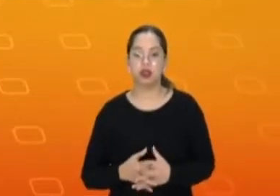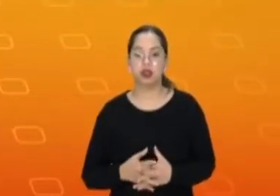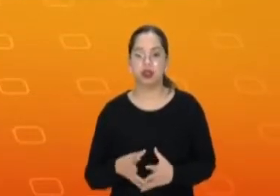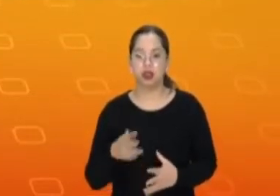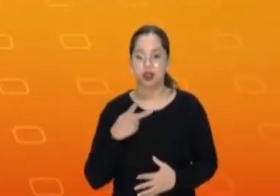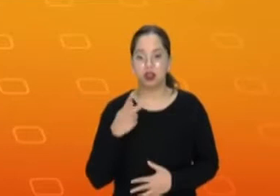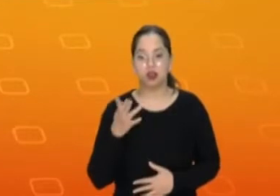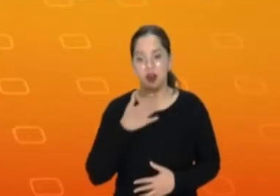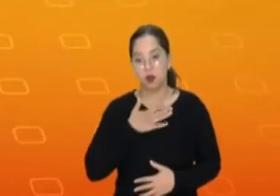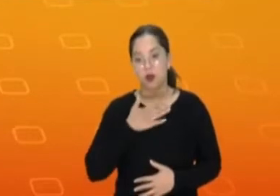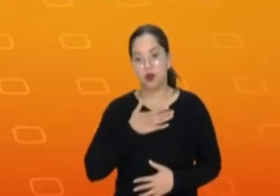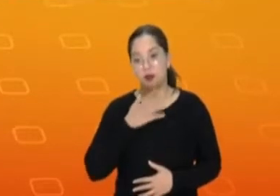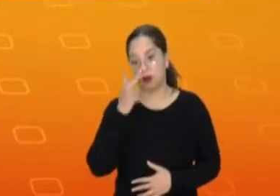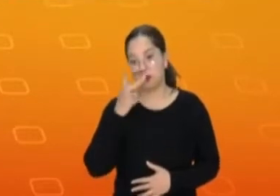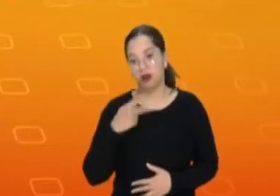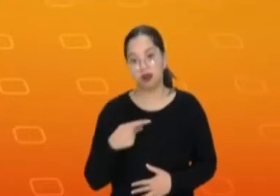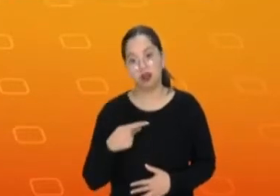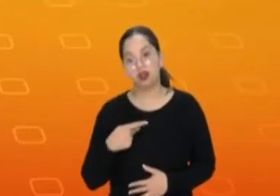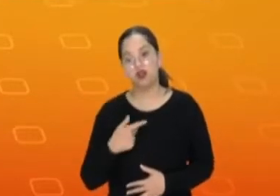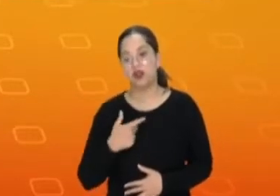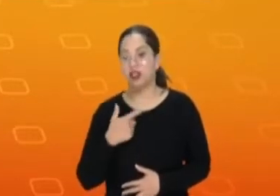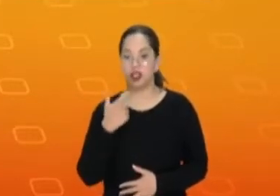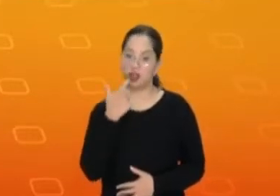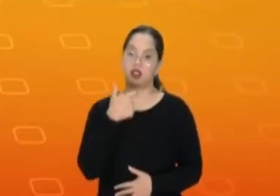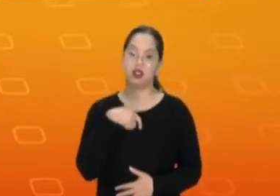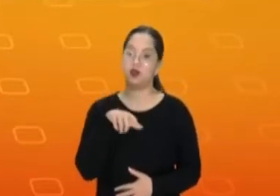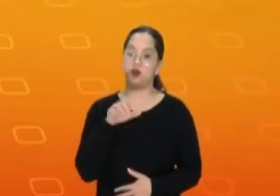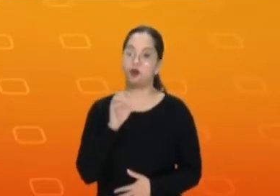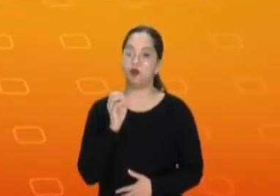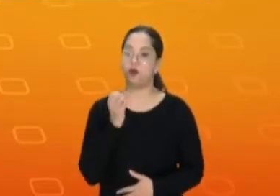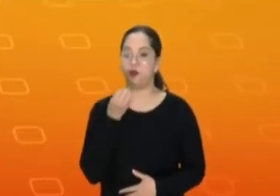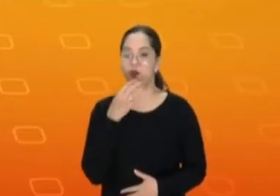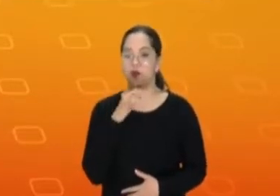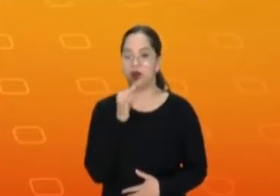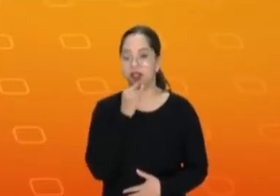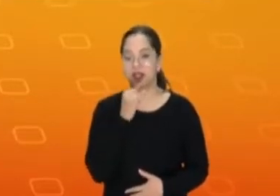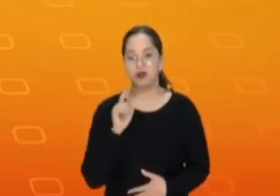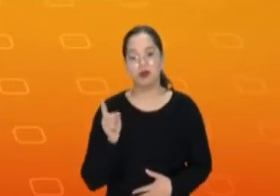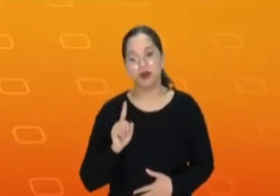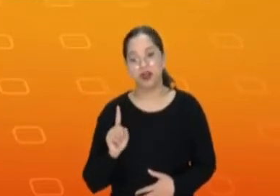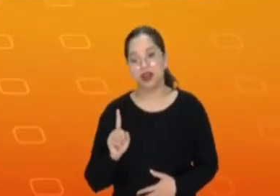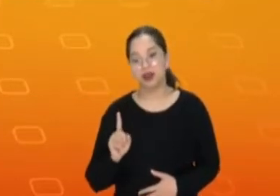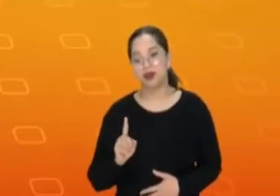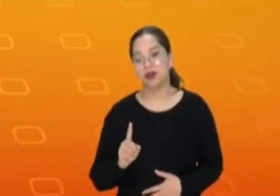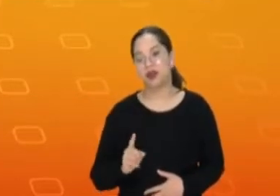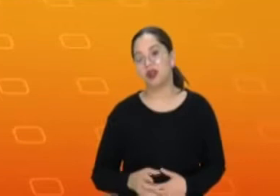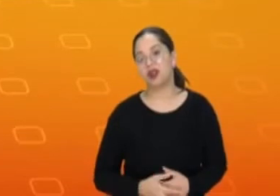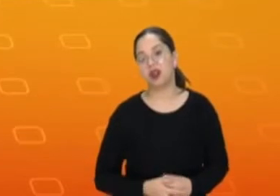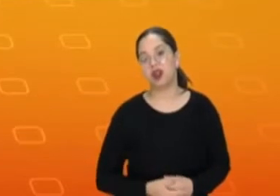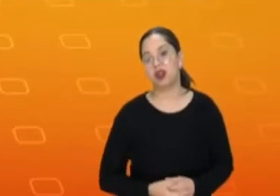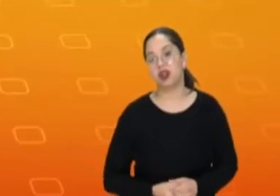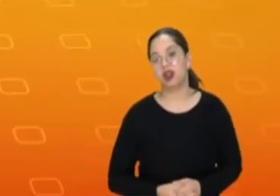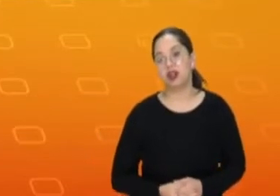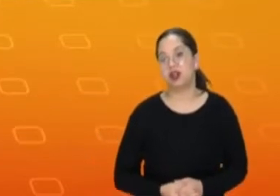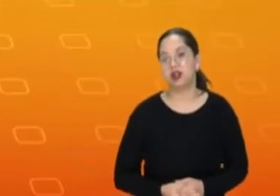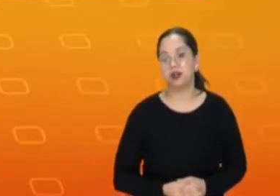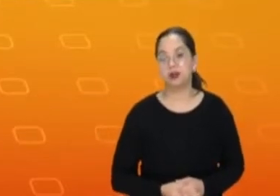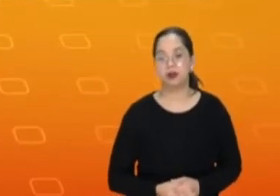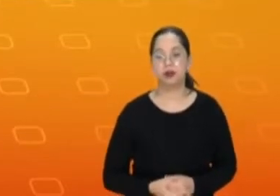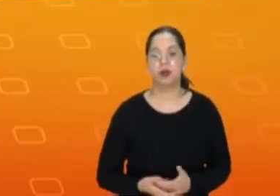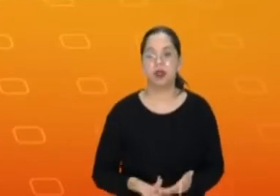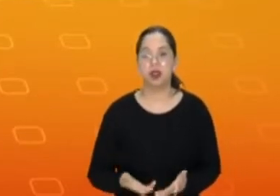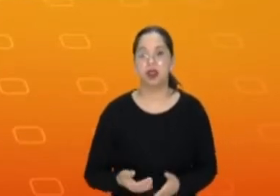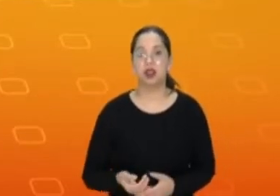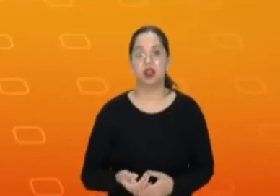causa própria, talvez eu não seja um bom exemplo. Eu, obviamente, fiz faculdade de engenharia, tive, como é